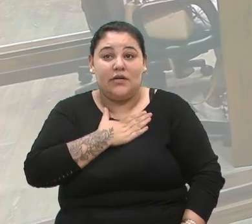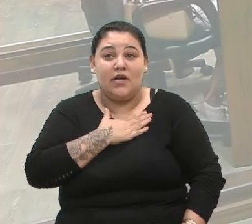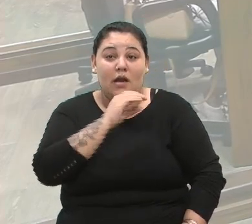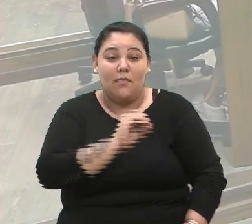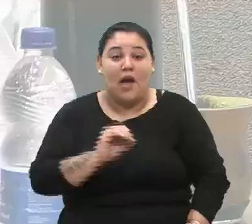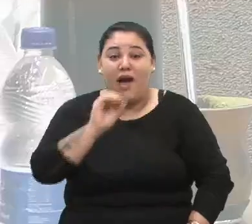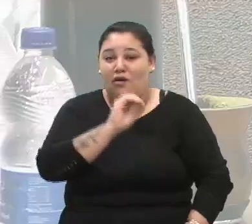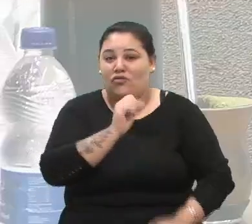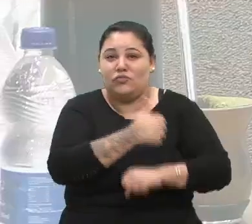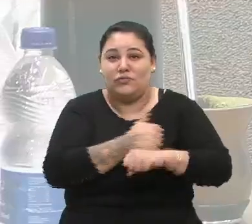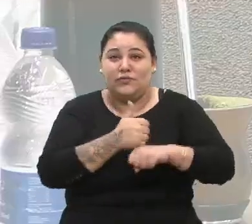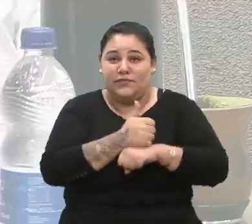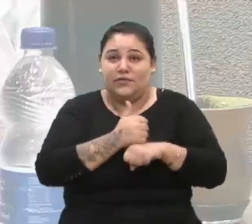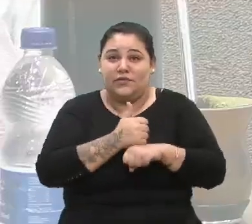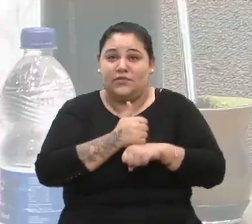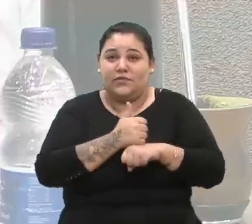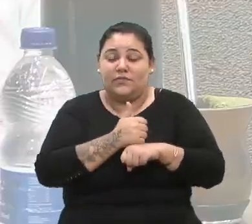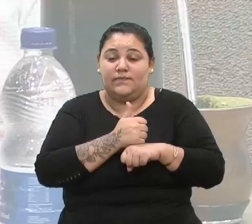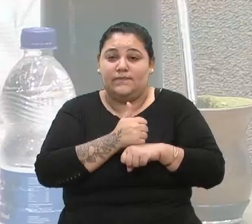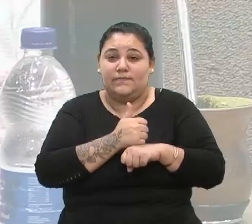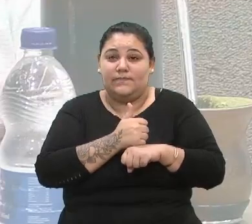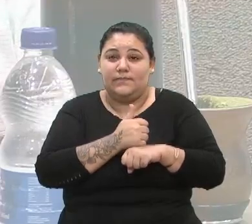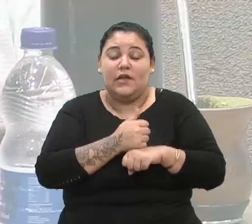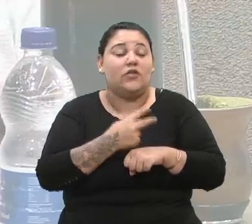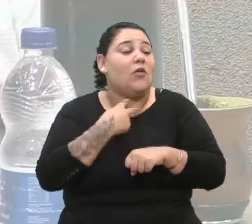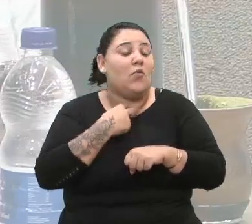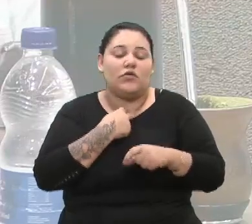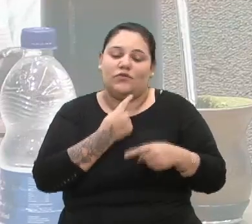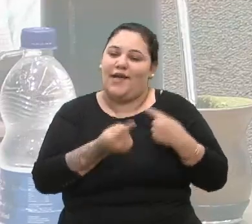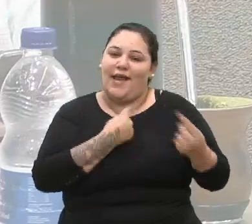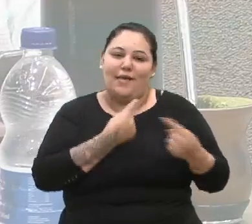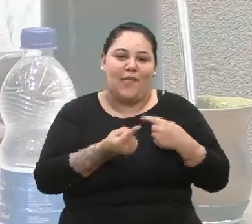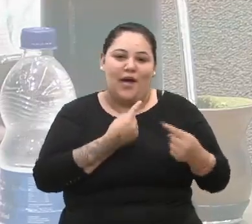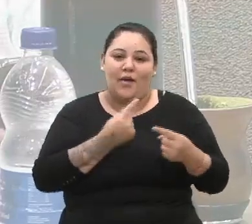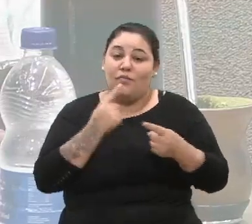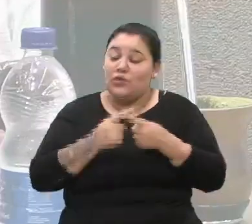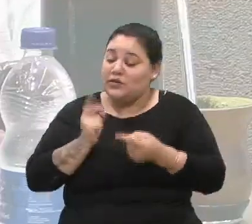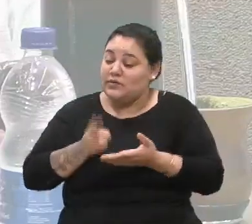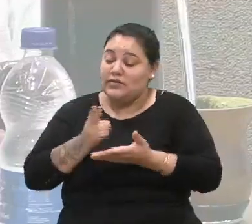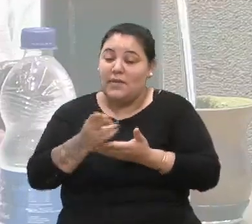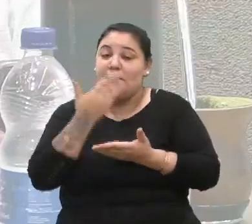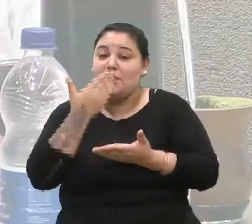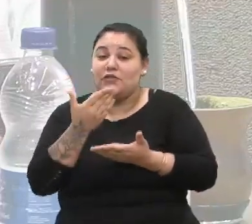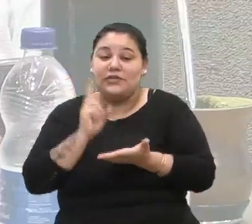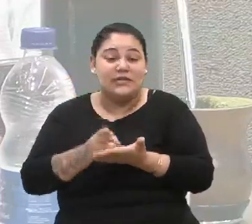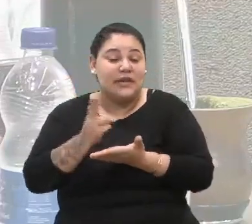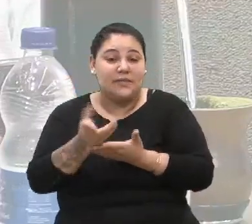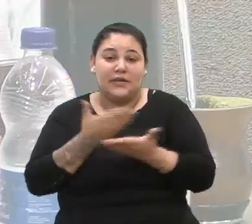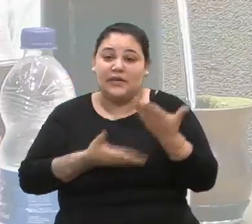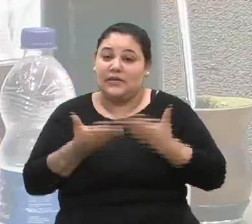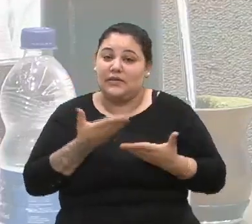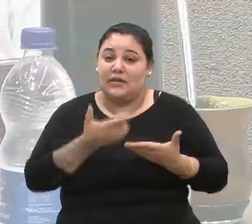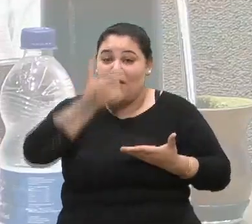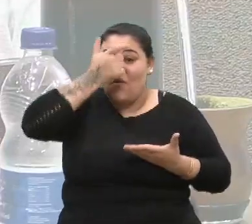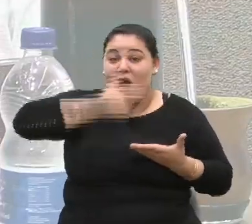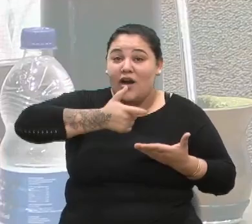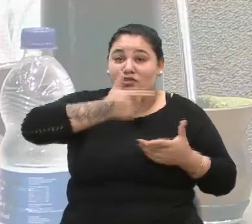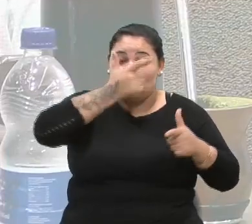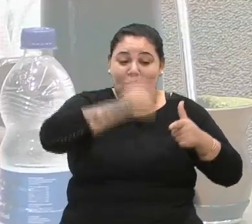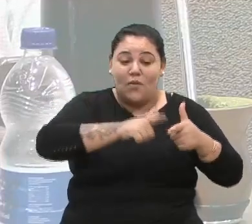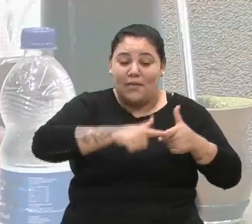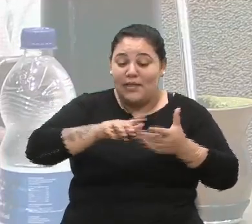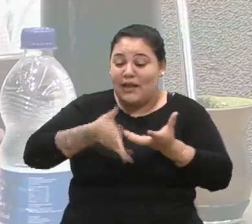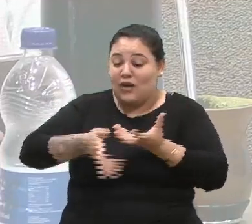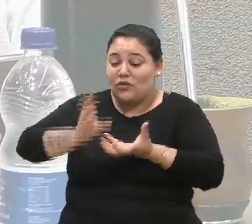profissional. Uma excelente profissional. Eu não posso me queixar. Toda vez que eu pedi, ela sempre atendeu. Eu acho que o problema da Codeca é interno.